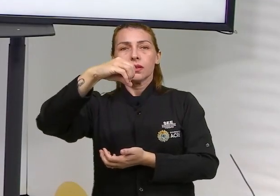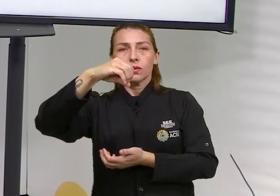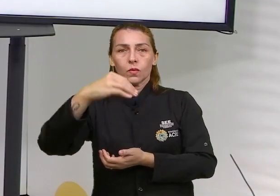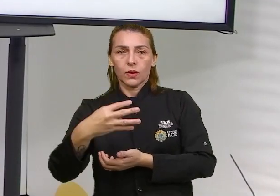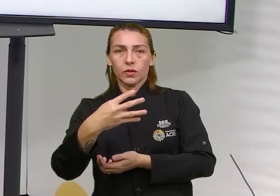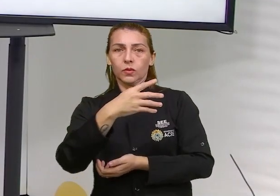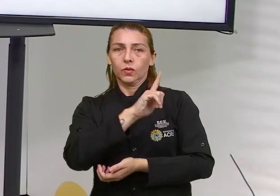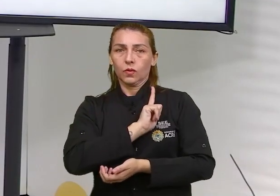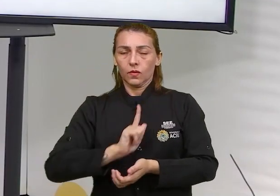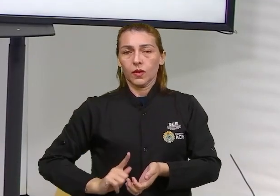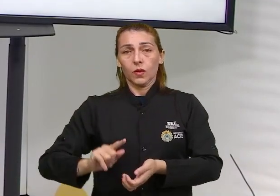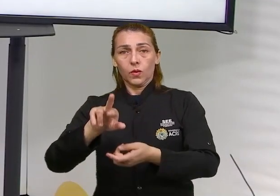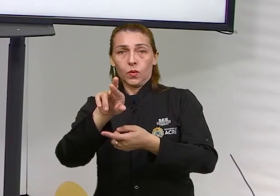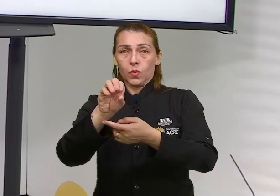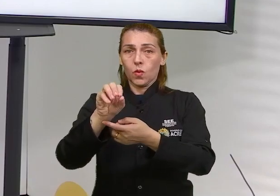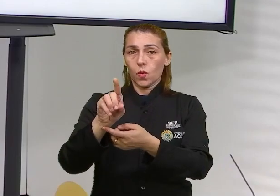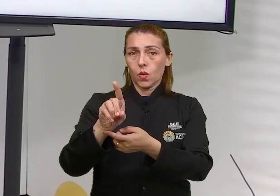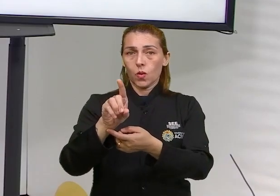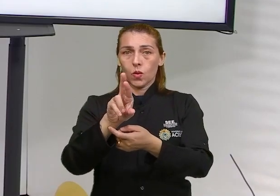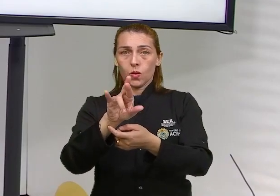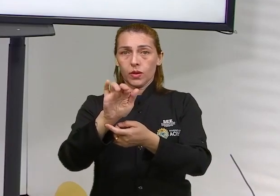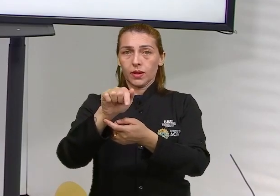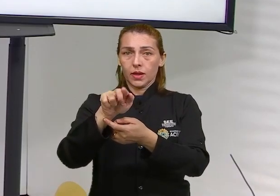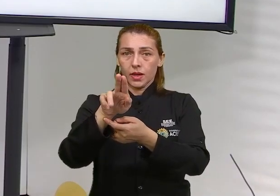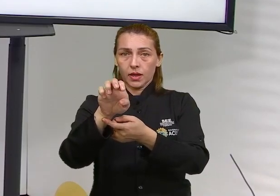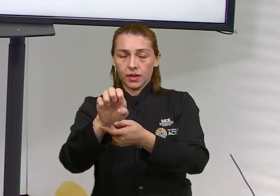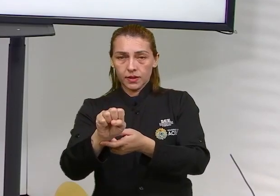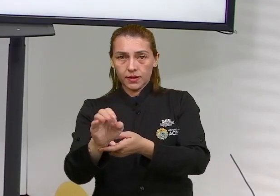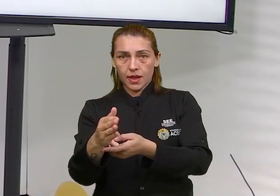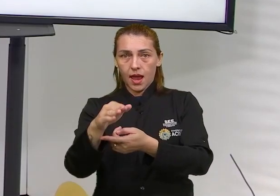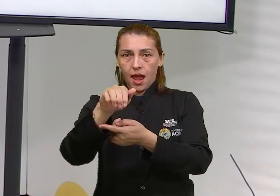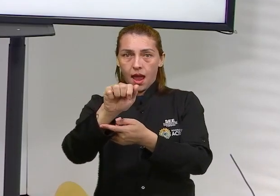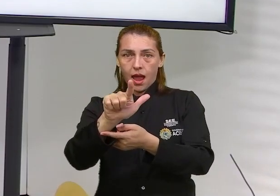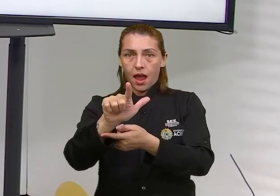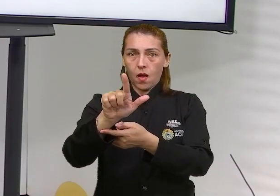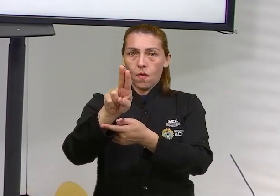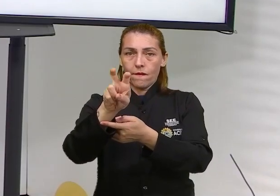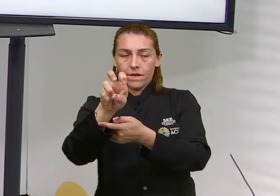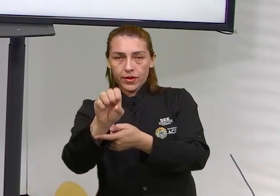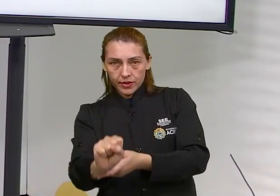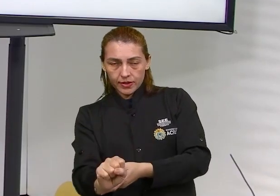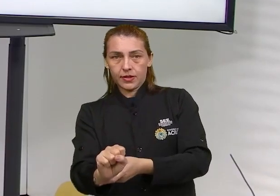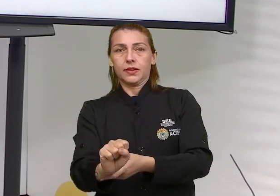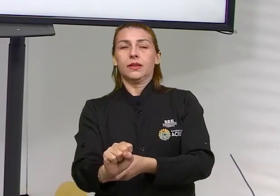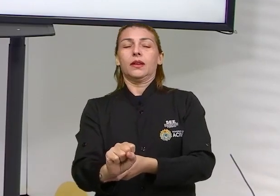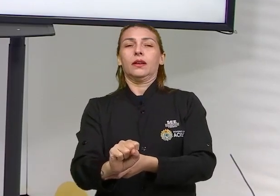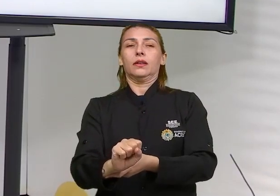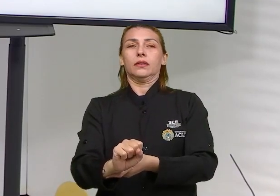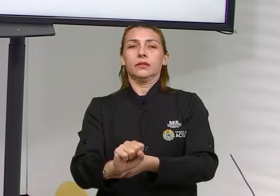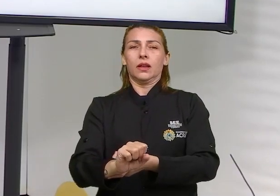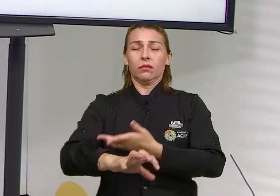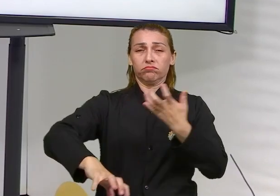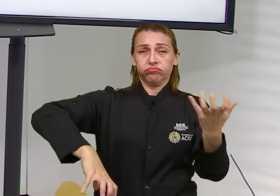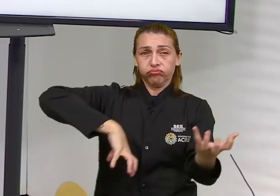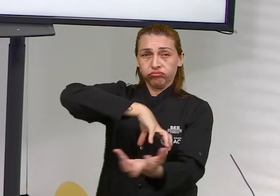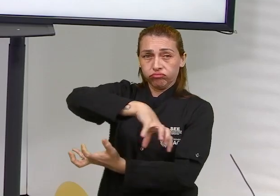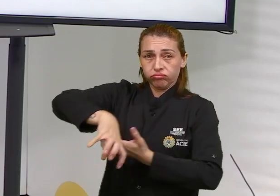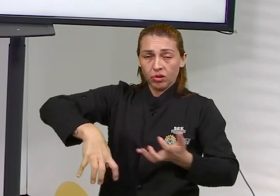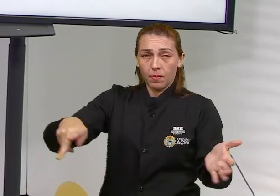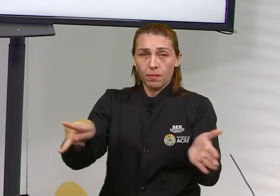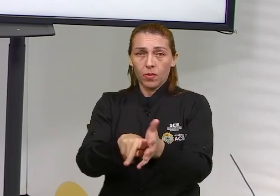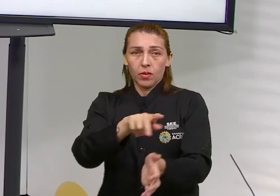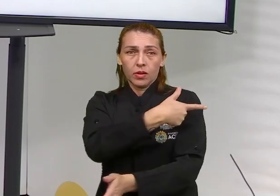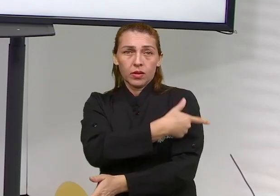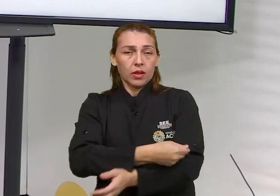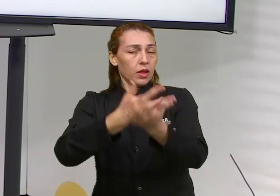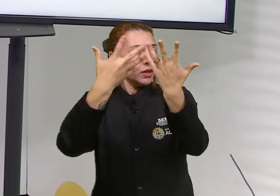no governo do Rodrigues Alves, que foi o momento na qual nós chamamos de revolta da vacina. Ele está falando que ele não